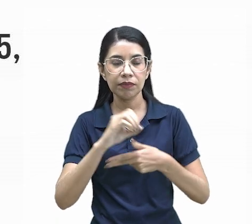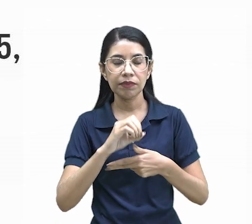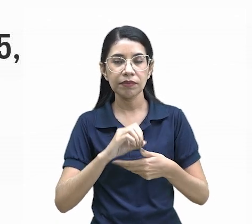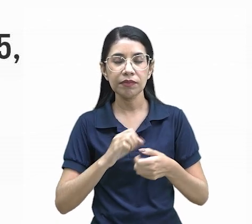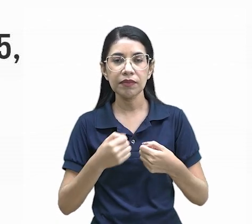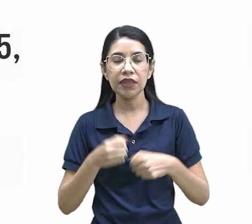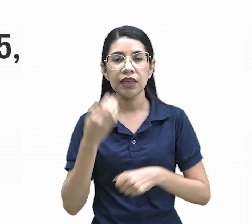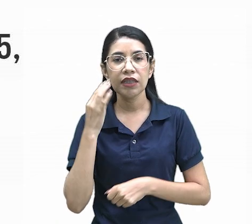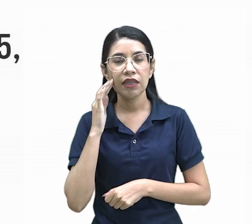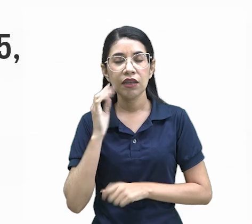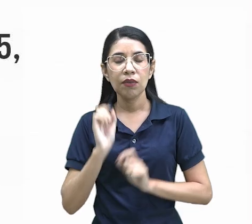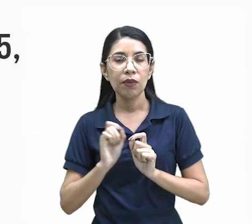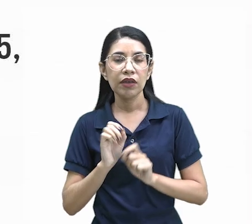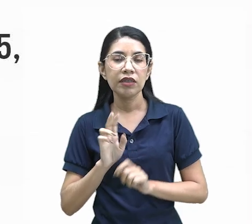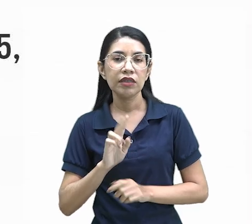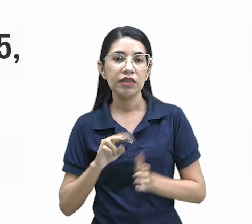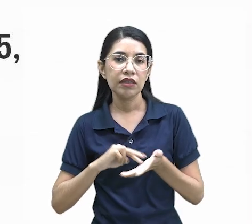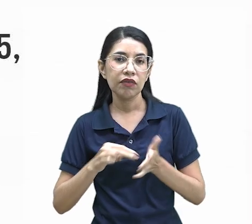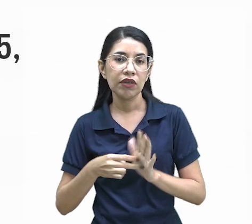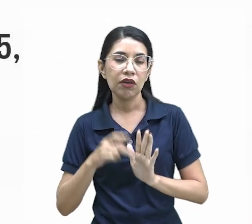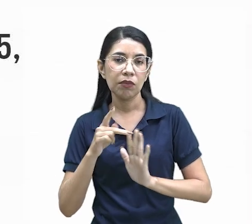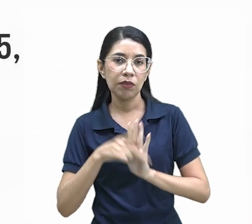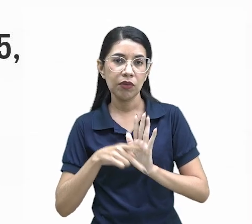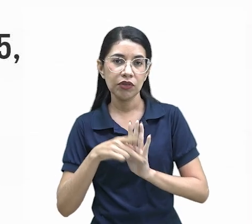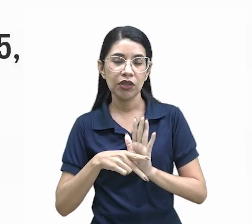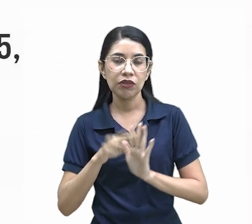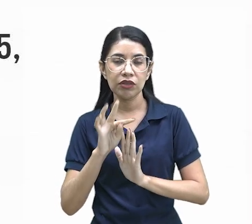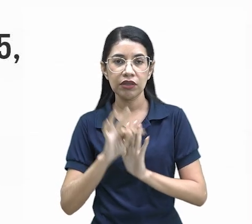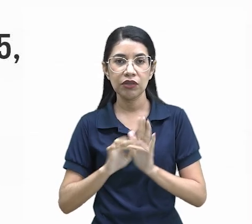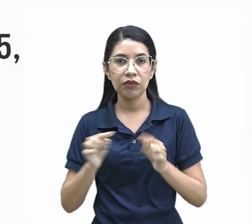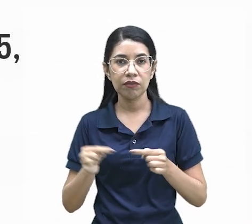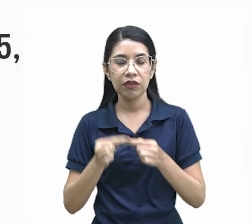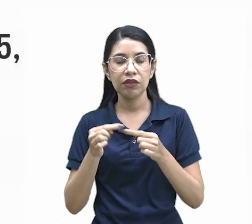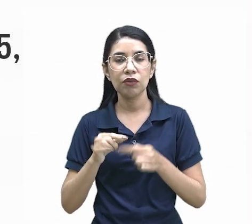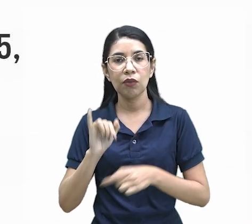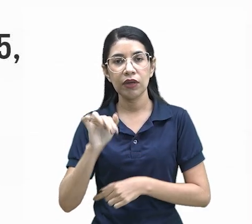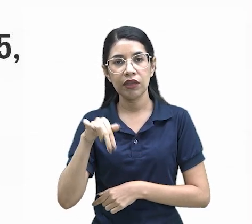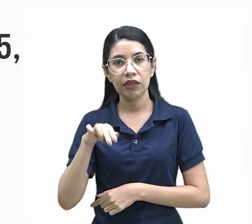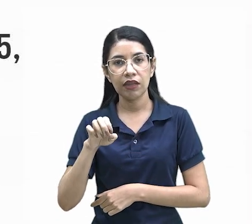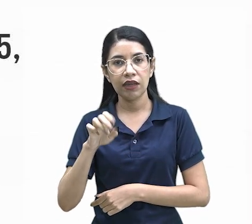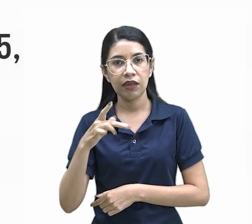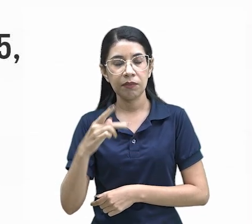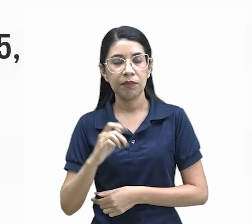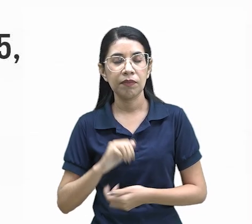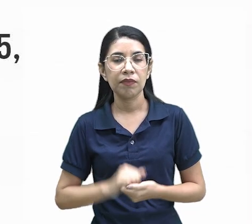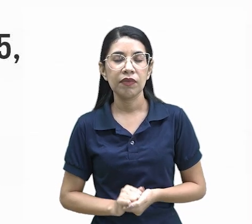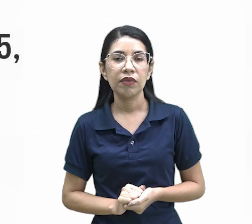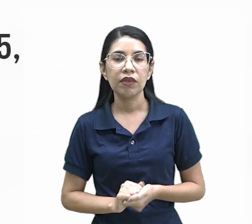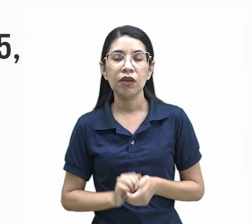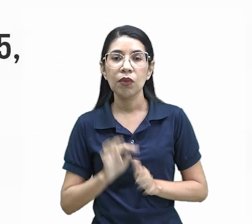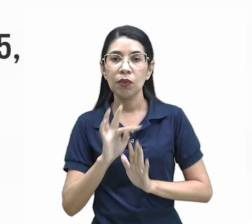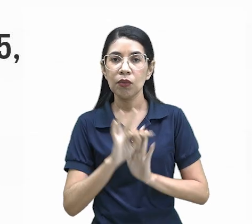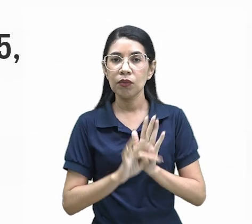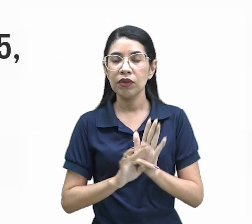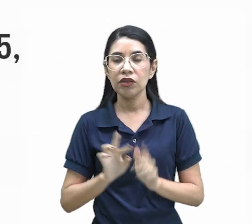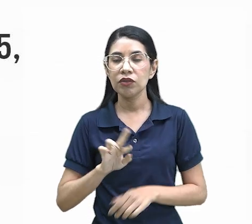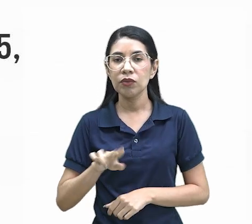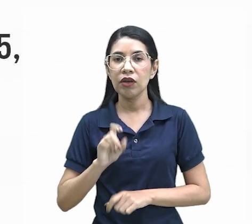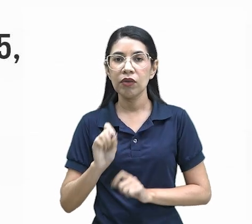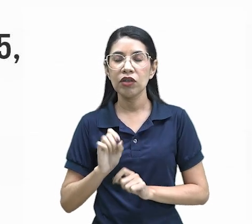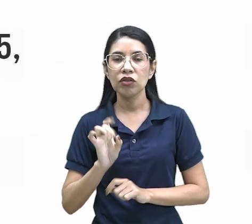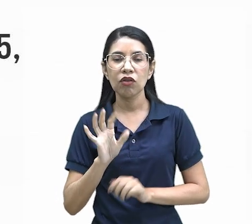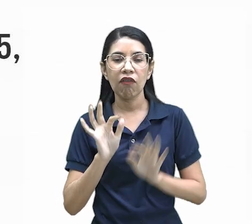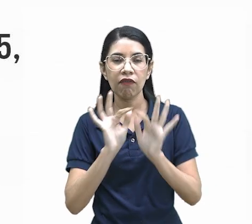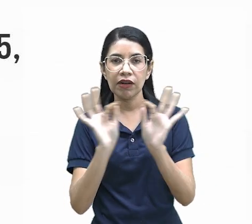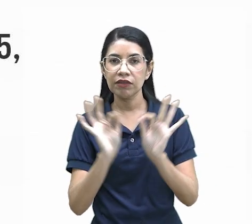precisamos entender o que ele chama de projeto de texto, tá? Isso significa que seu texto ele não é um amontoado